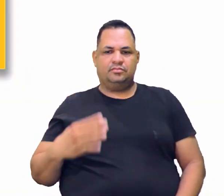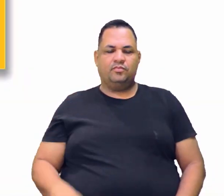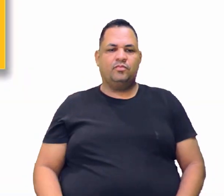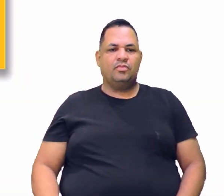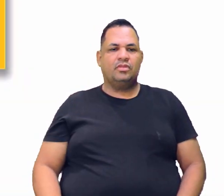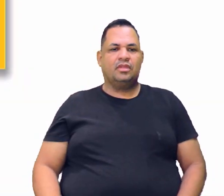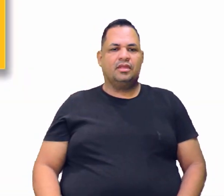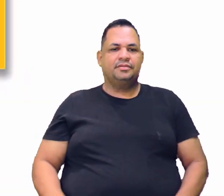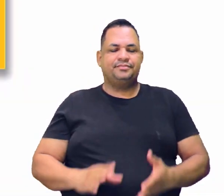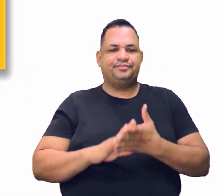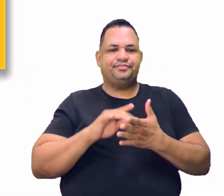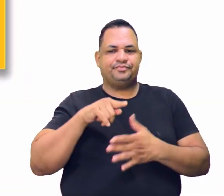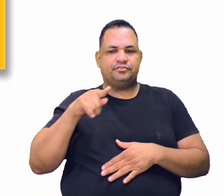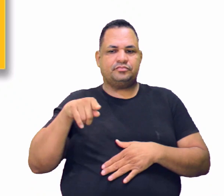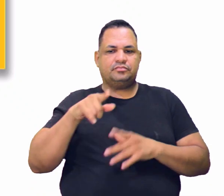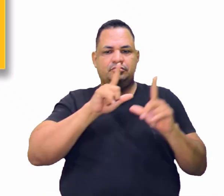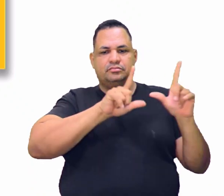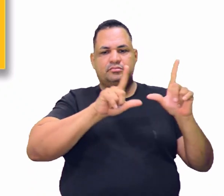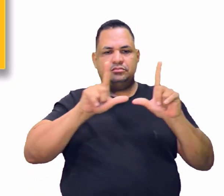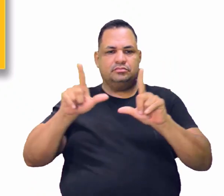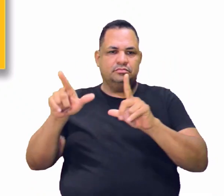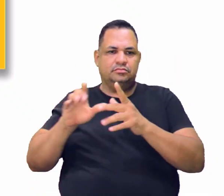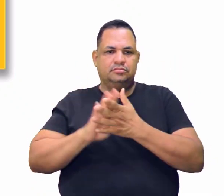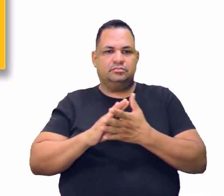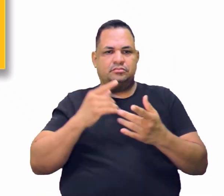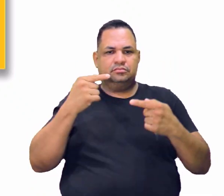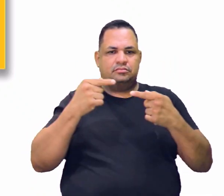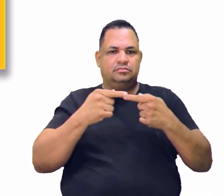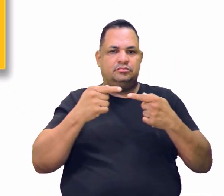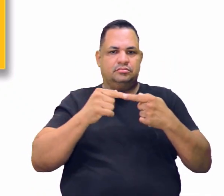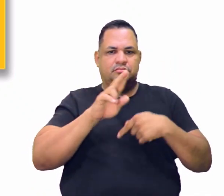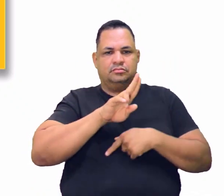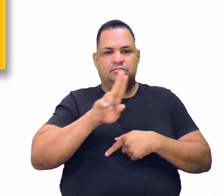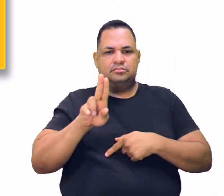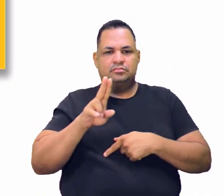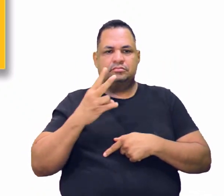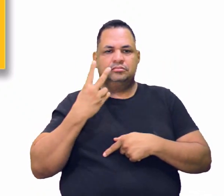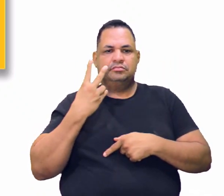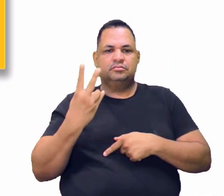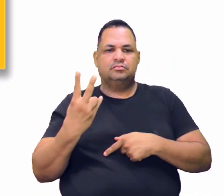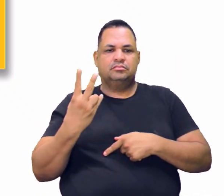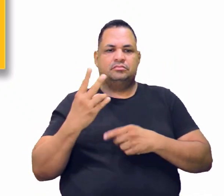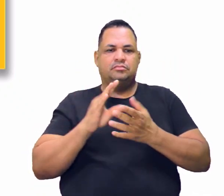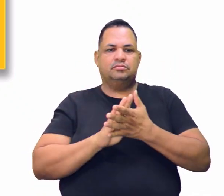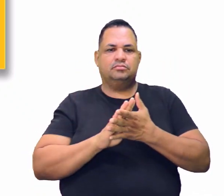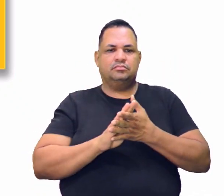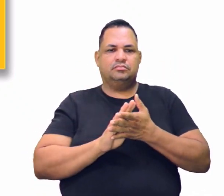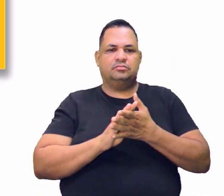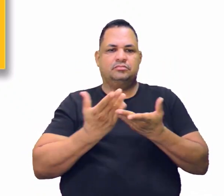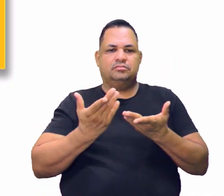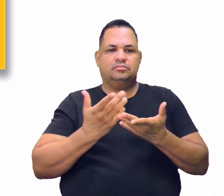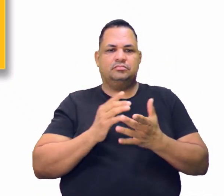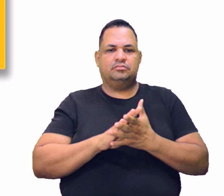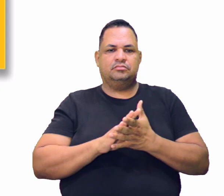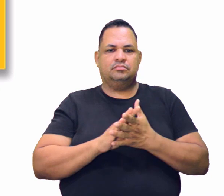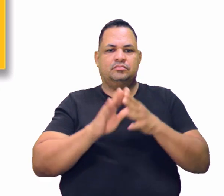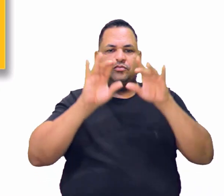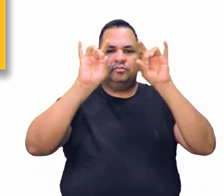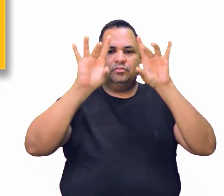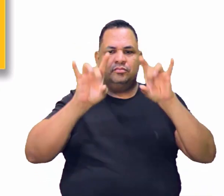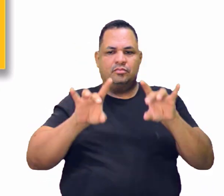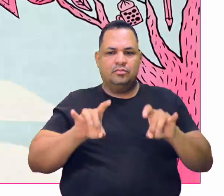né? Sequência da concordância nominal, parte 2. Agora, casos especiais,